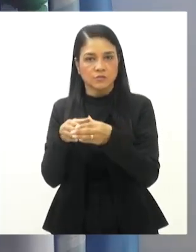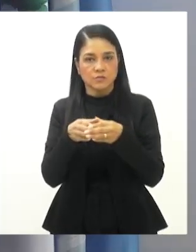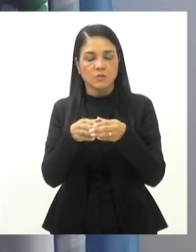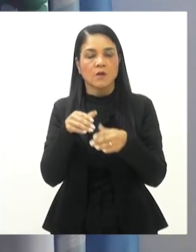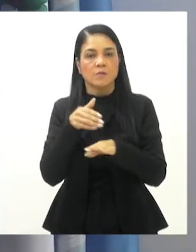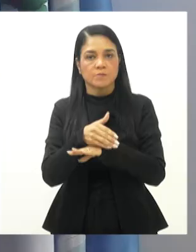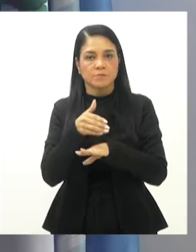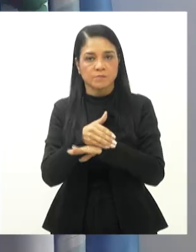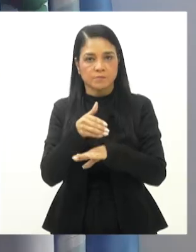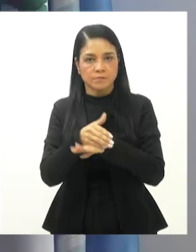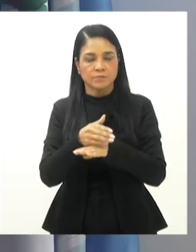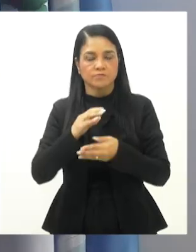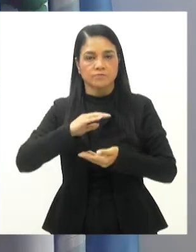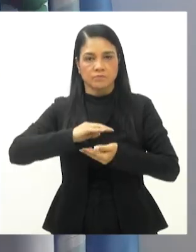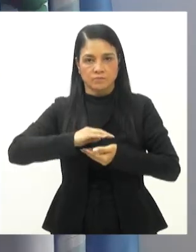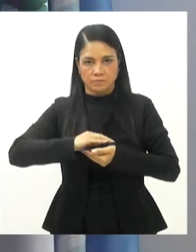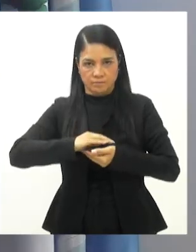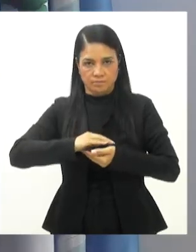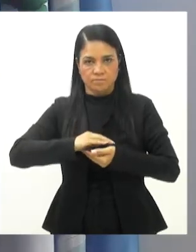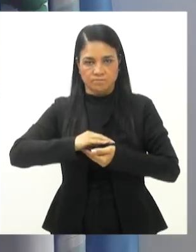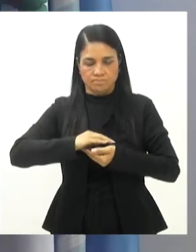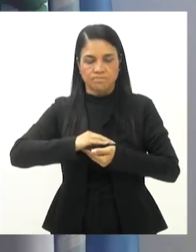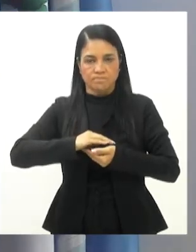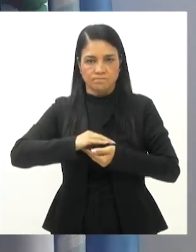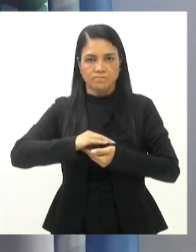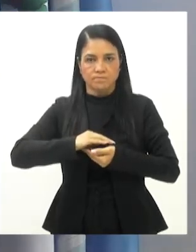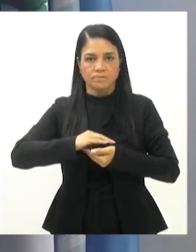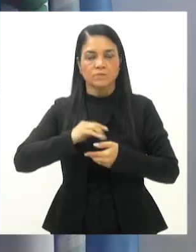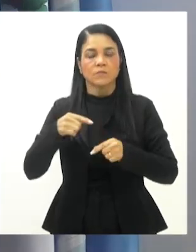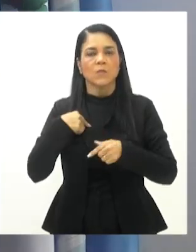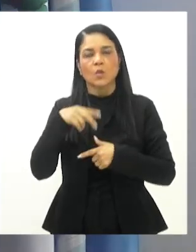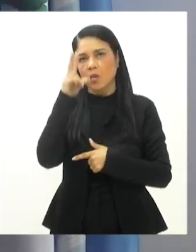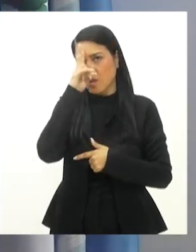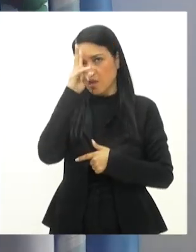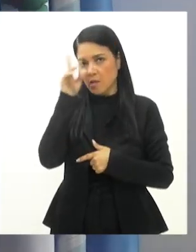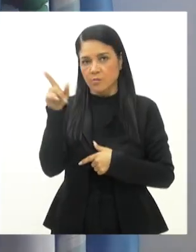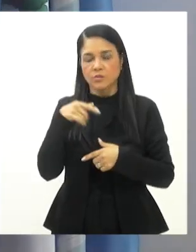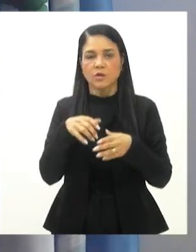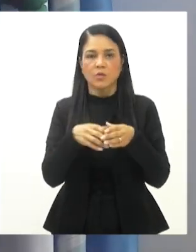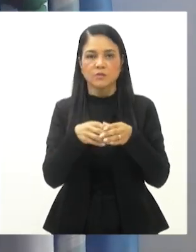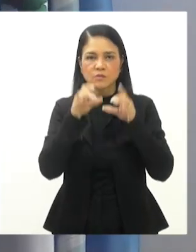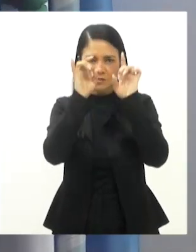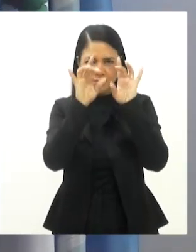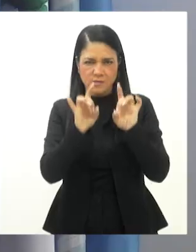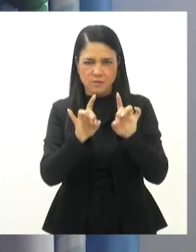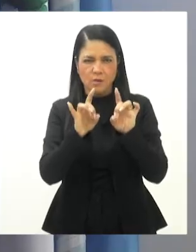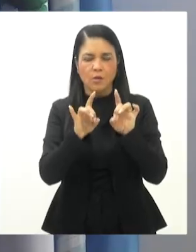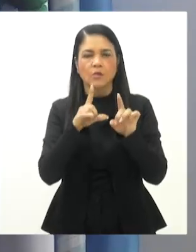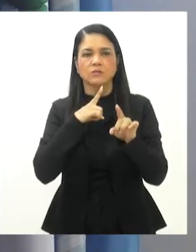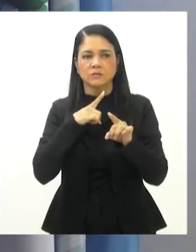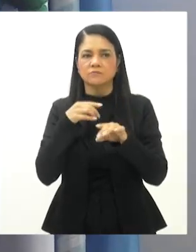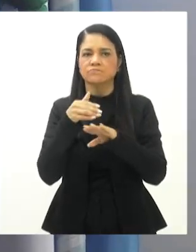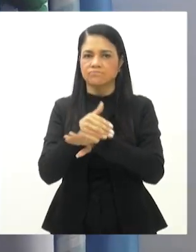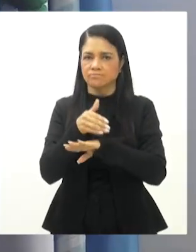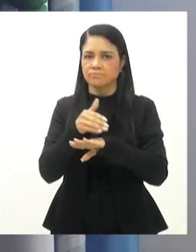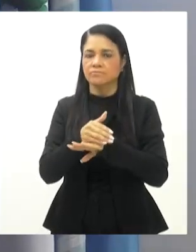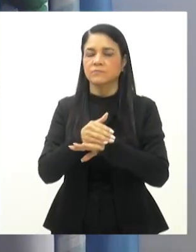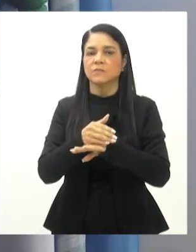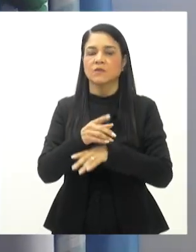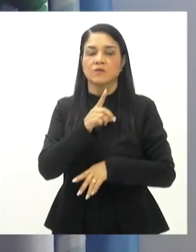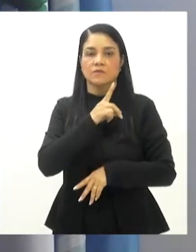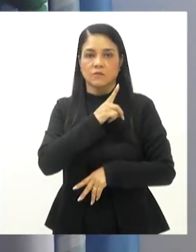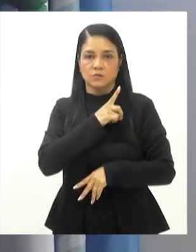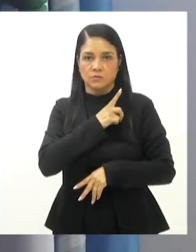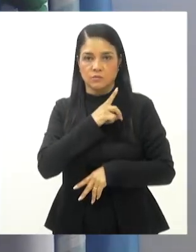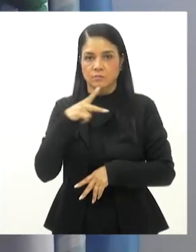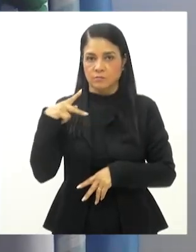presença também da Defensoria Pública, porque me recordo que, por ocasião da comissão especial, nós tivemos uma presença de muito vigor aqui da Defensora Pública,